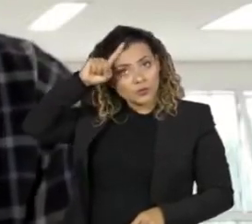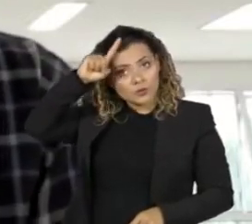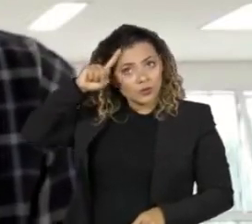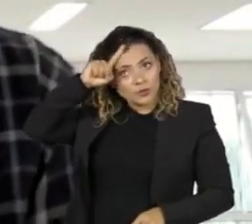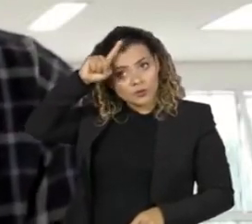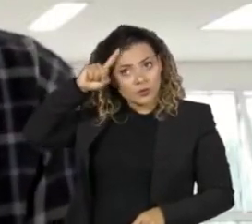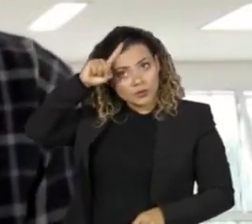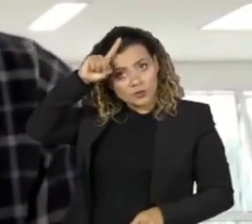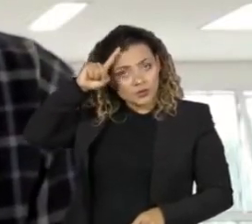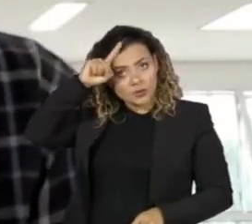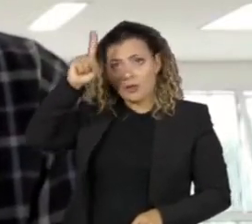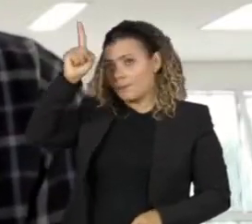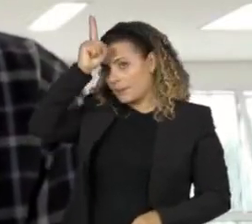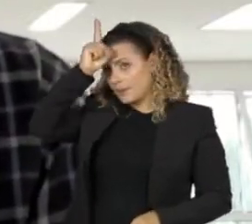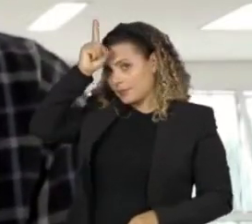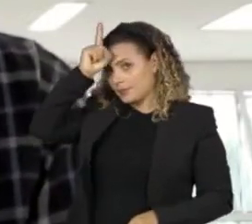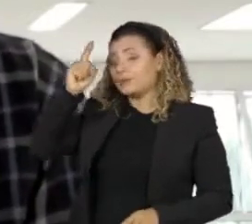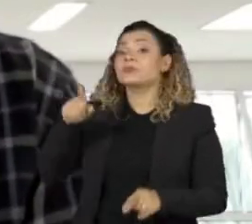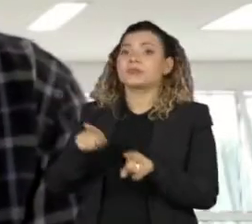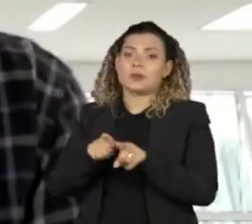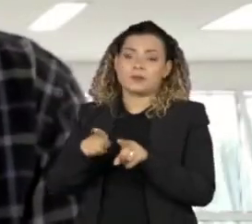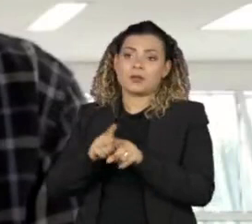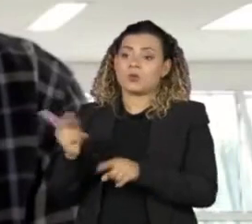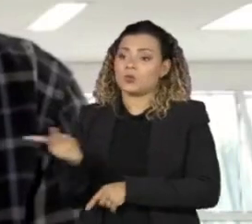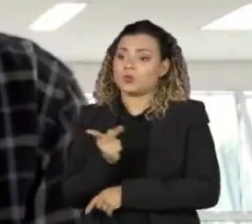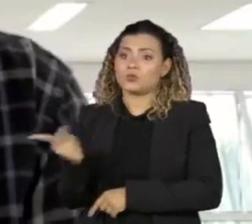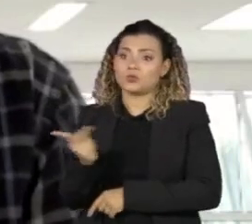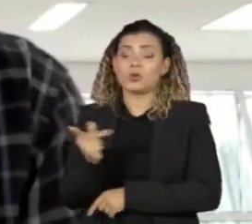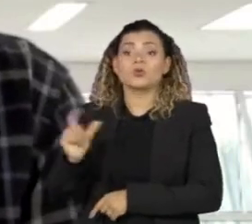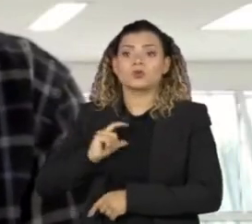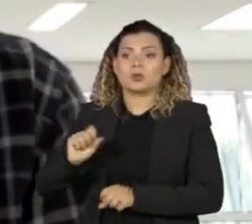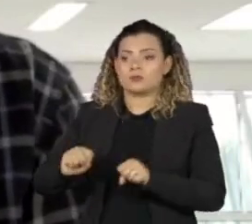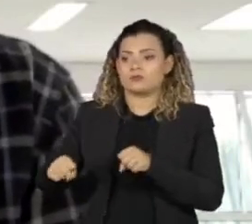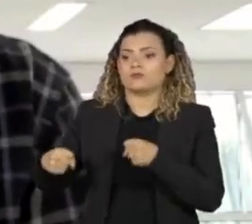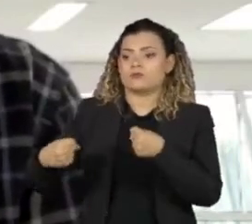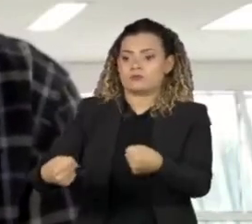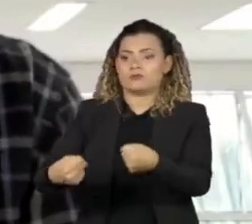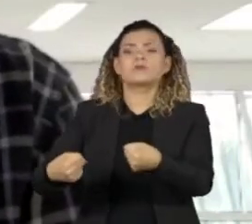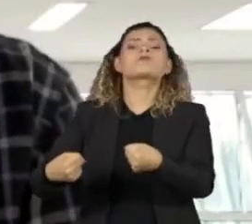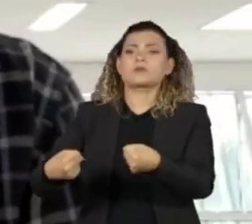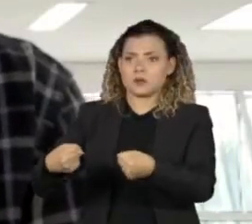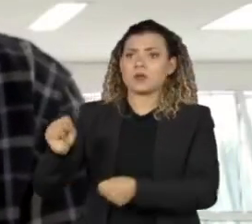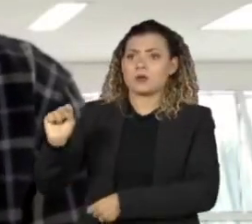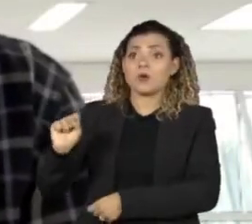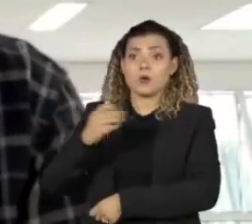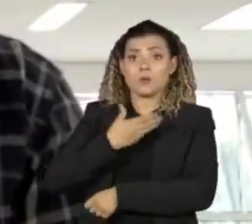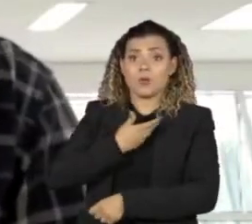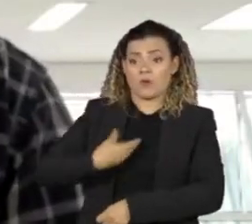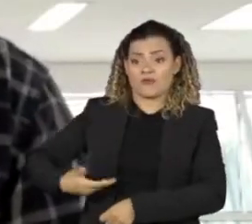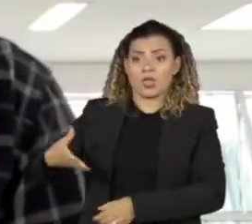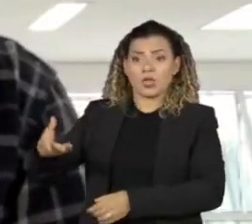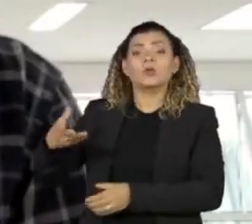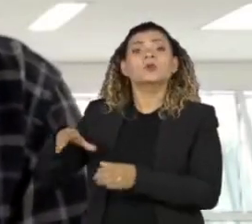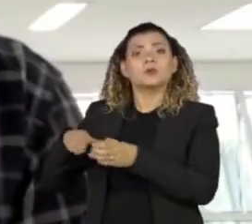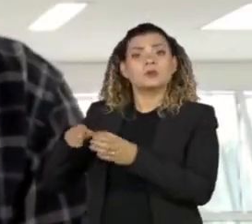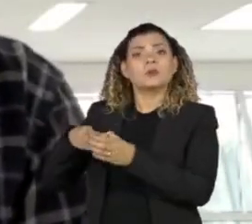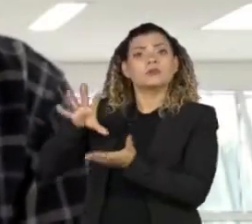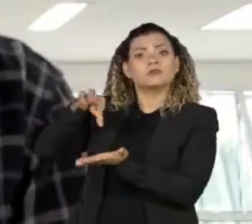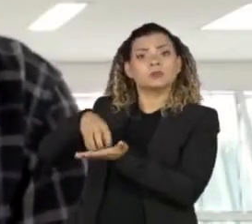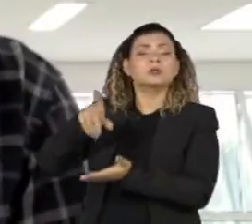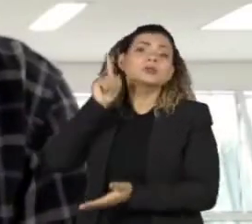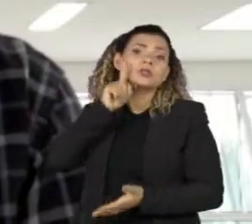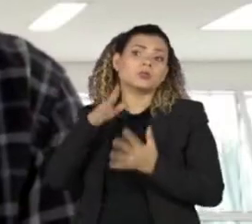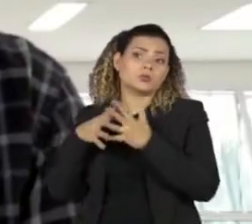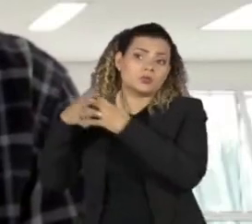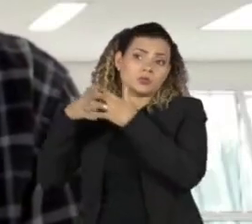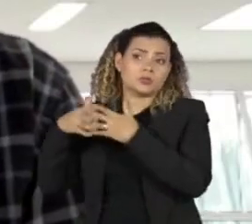violências, também perpetuadas, né, pelo Estado, sobretudo, né, que era um Estado discriminador. Nos Estados Unidos, os Estados